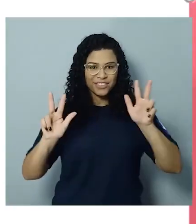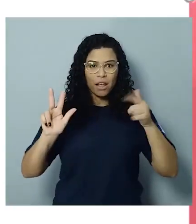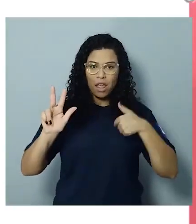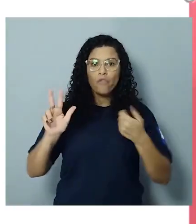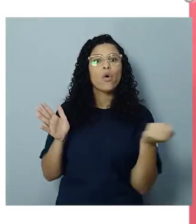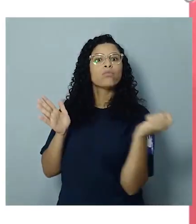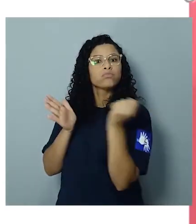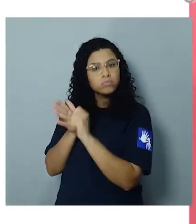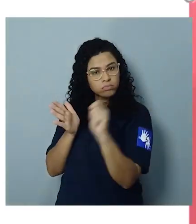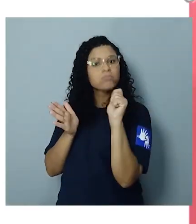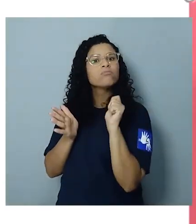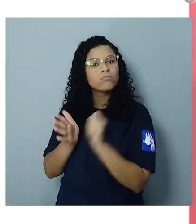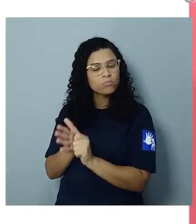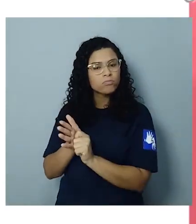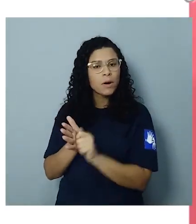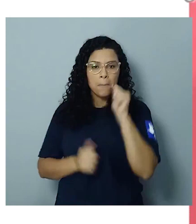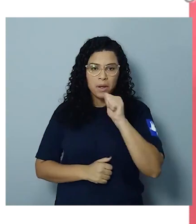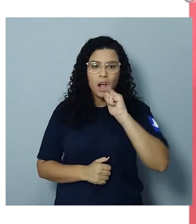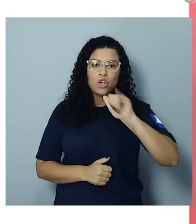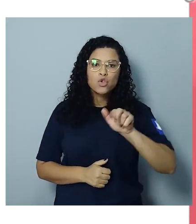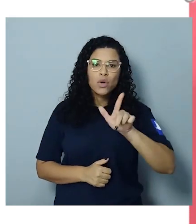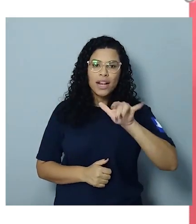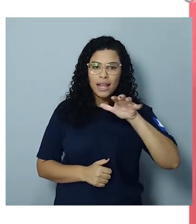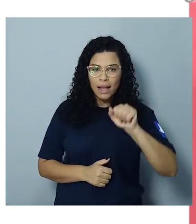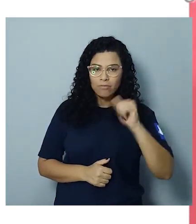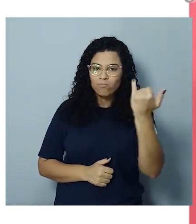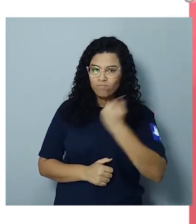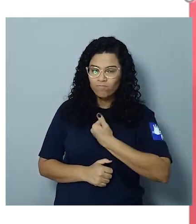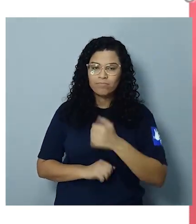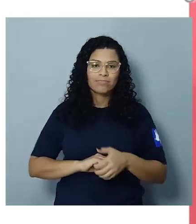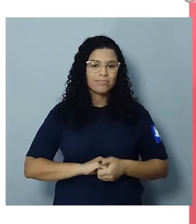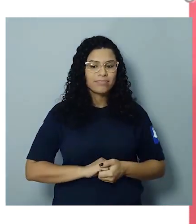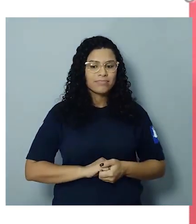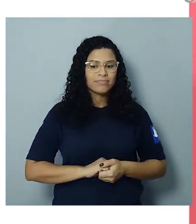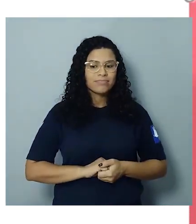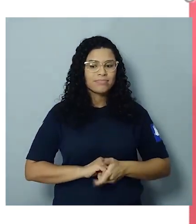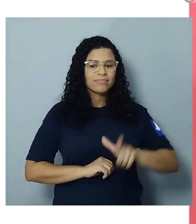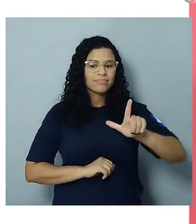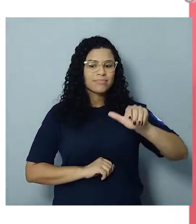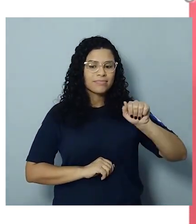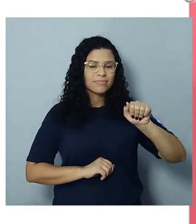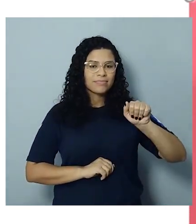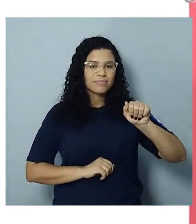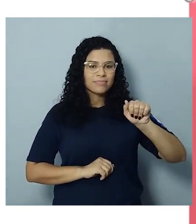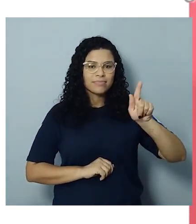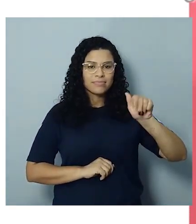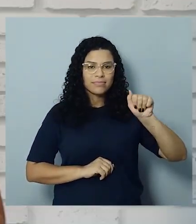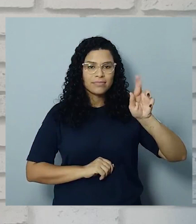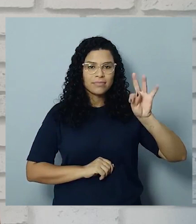bom vou anotar o que a Júlia falou lá lagar e